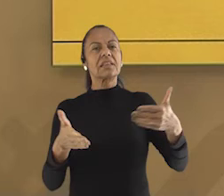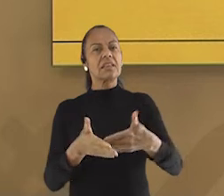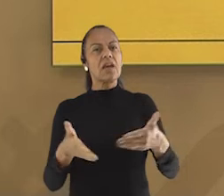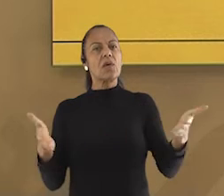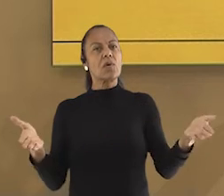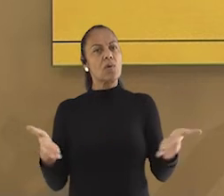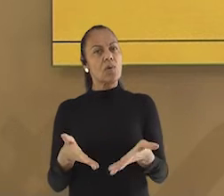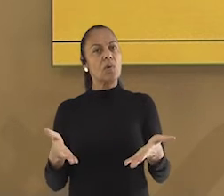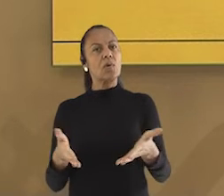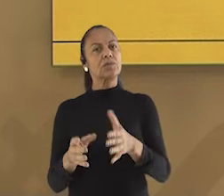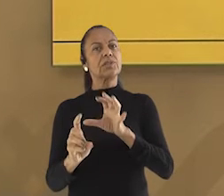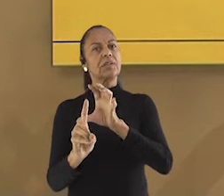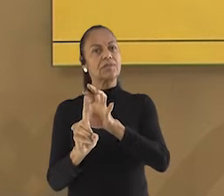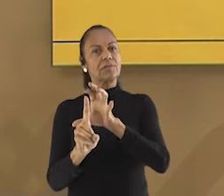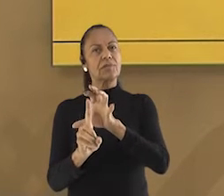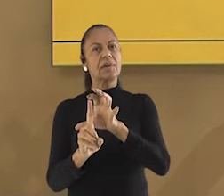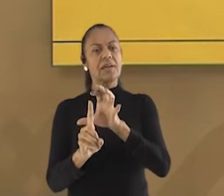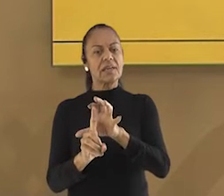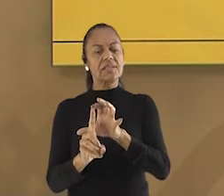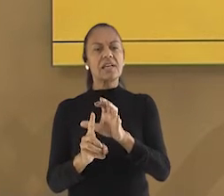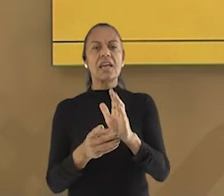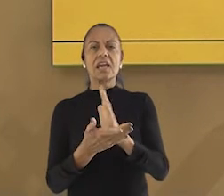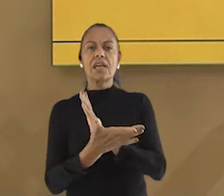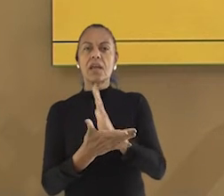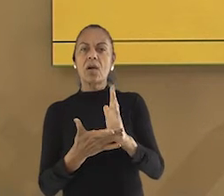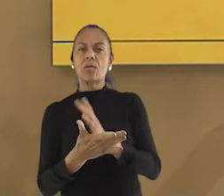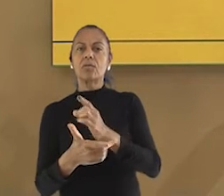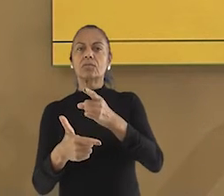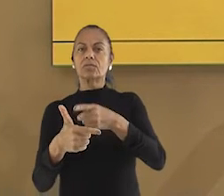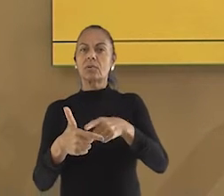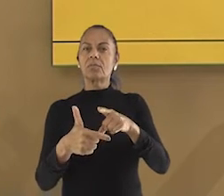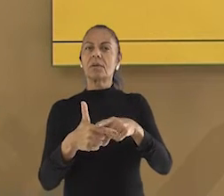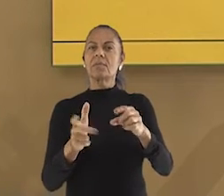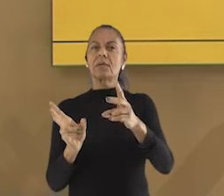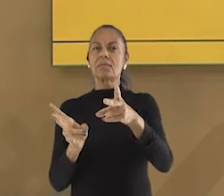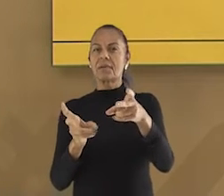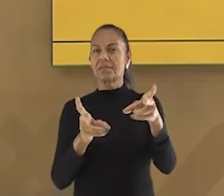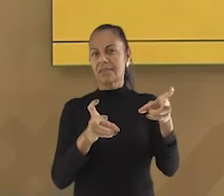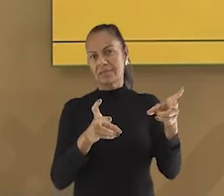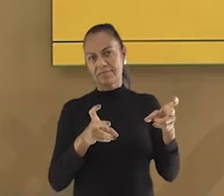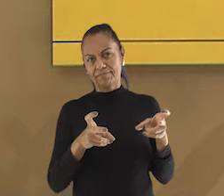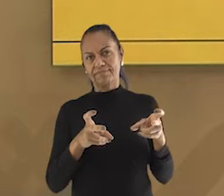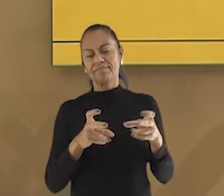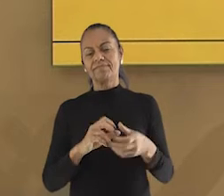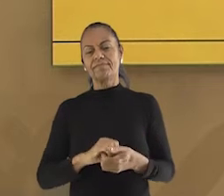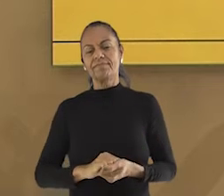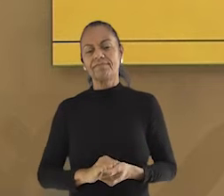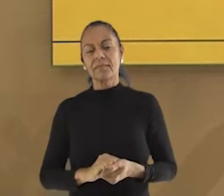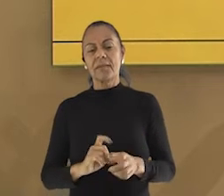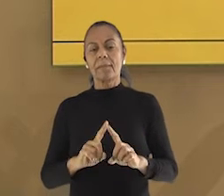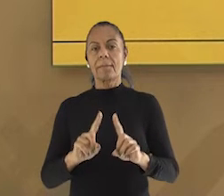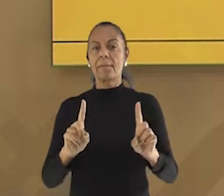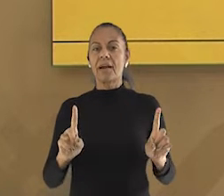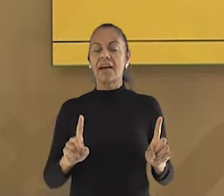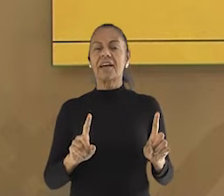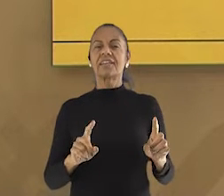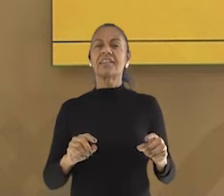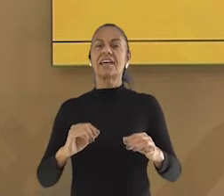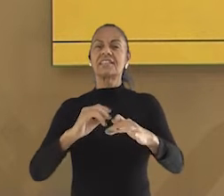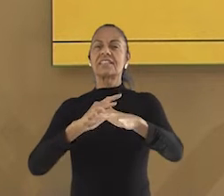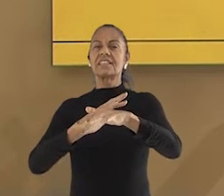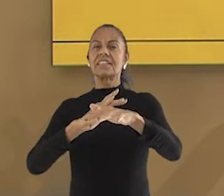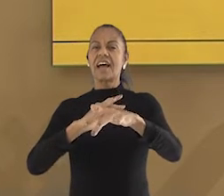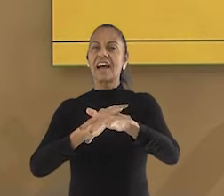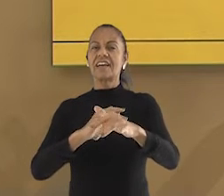na configuração da cidade e reflete em alguns de seus problemas notados em todo o país. Porém,